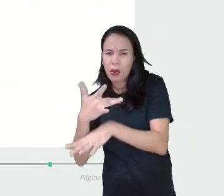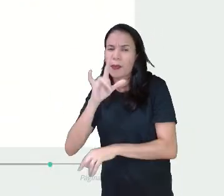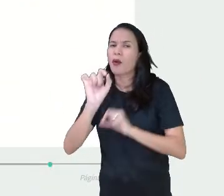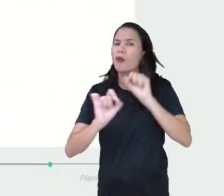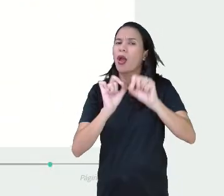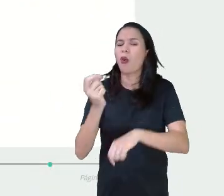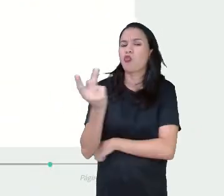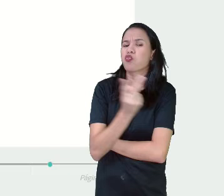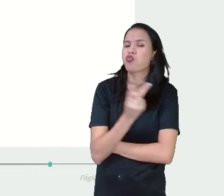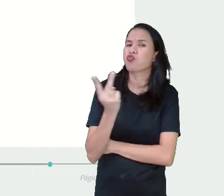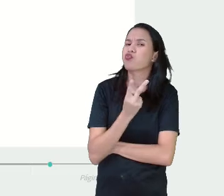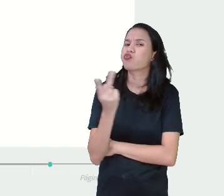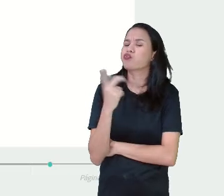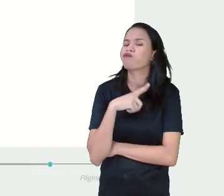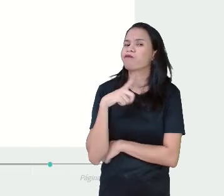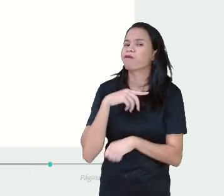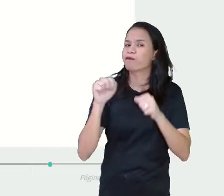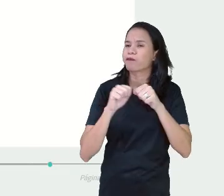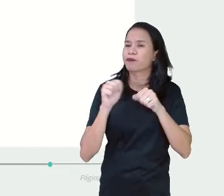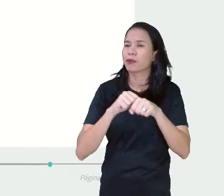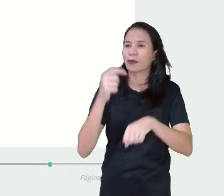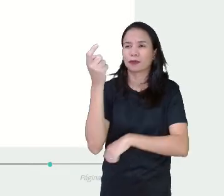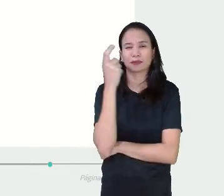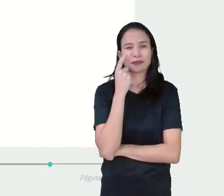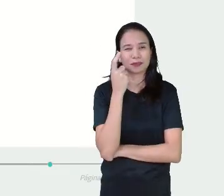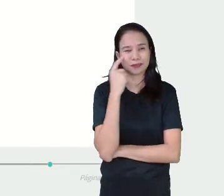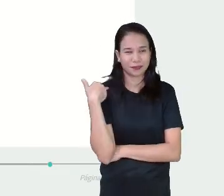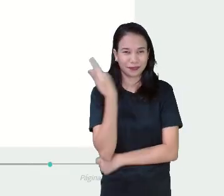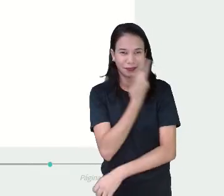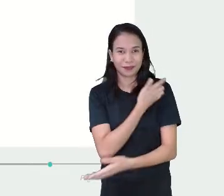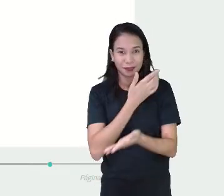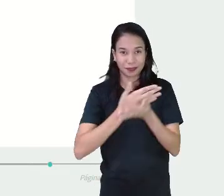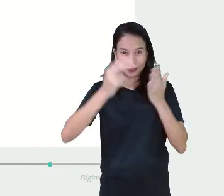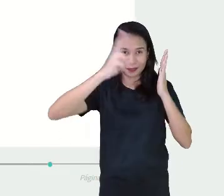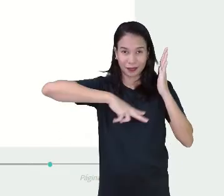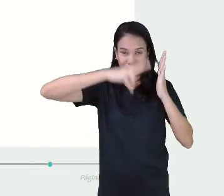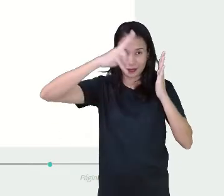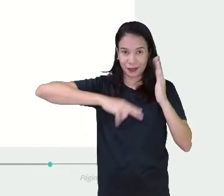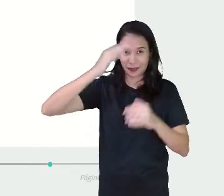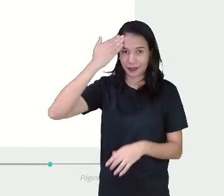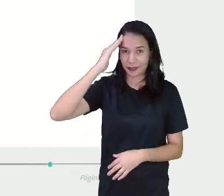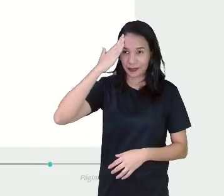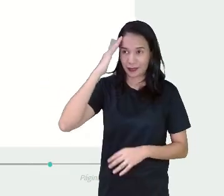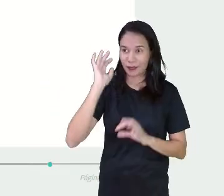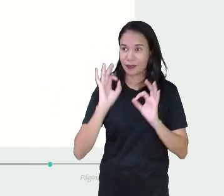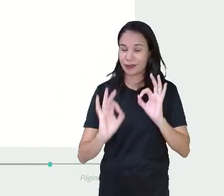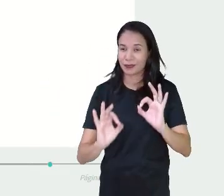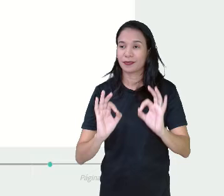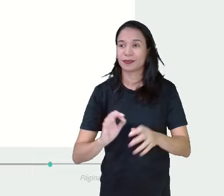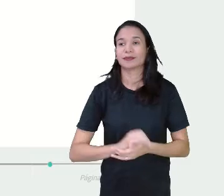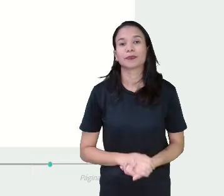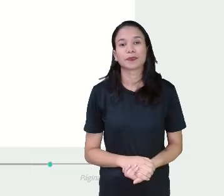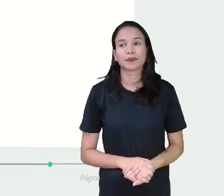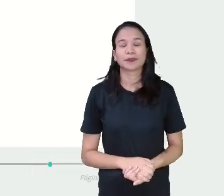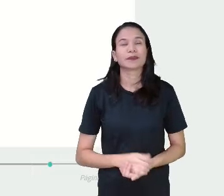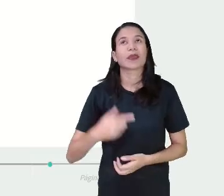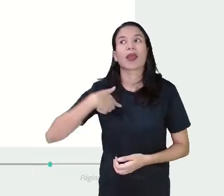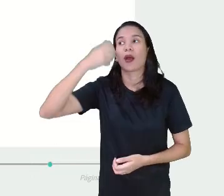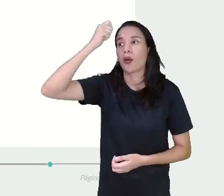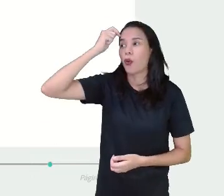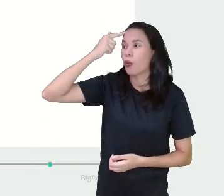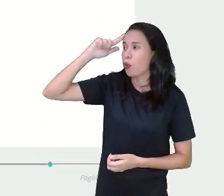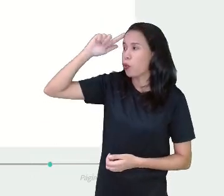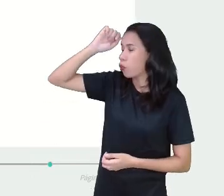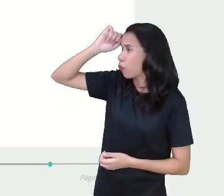2 ratos aprontaram, gente? Vamos começar a nossa leitura e entender um pouquinho, tá? Era uma